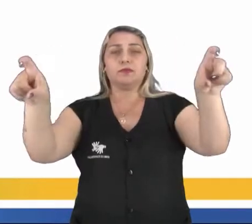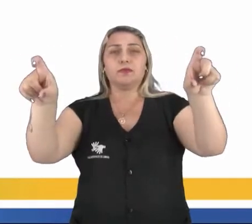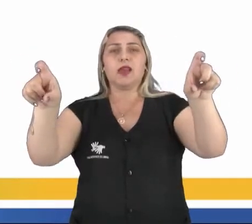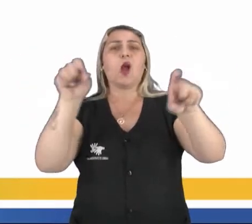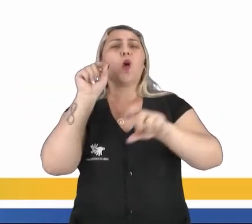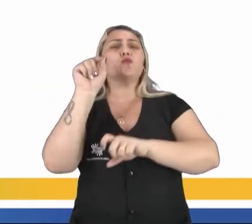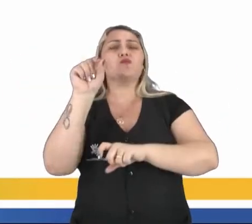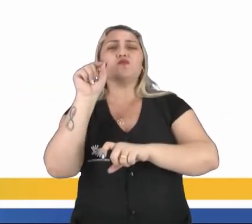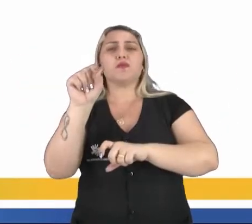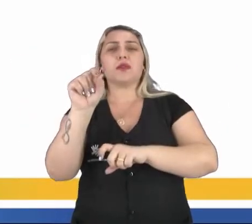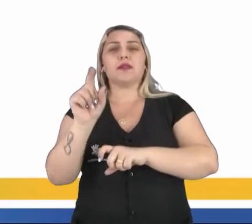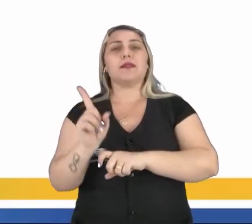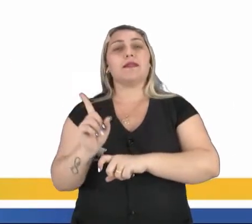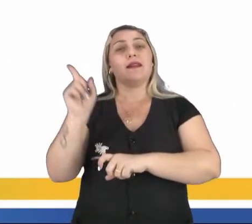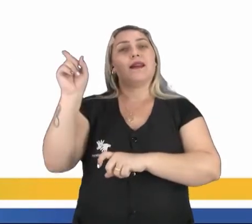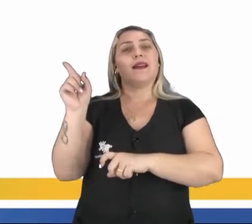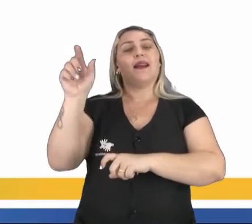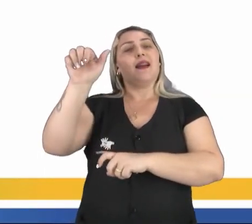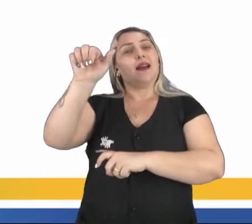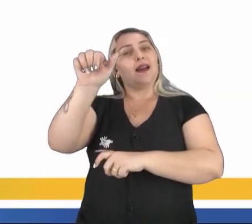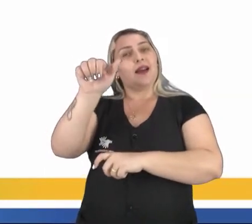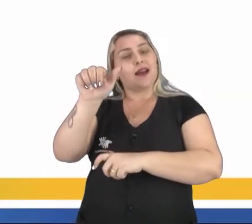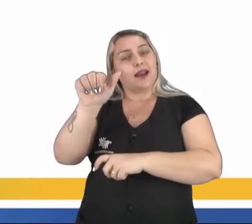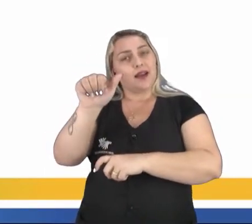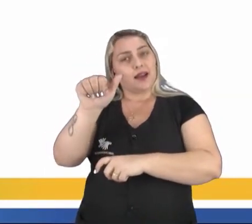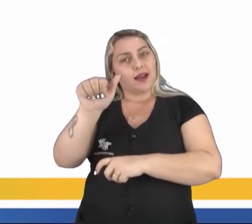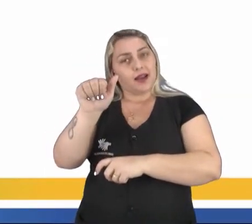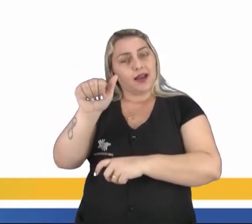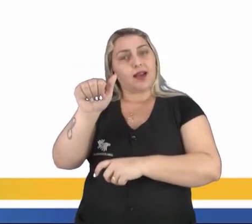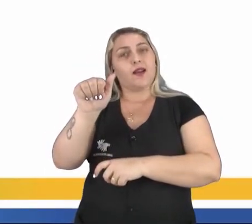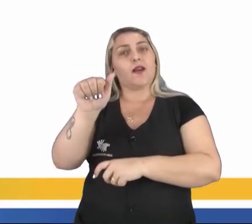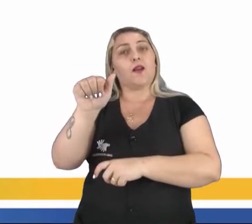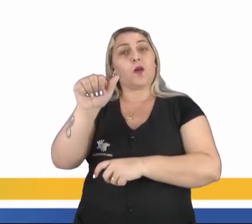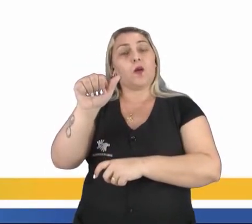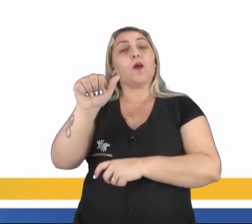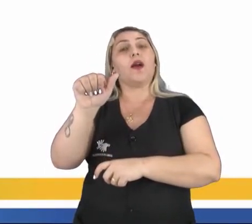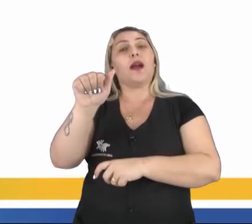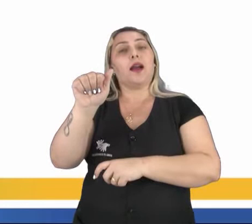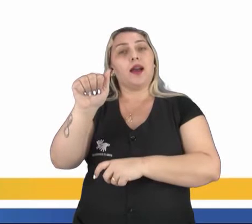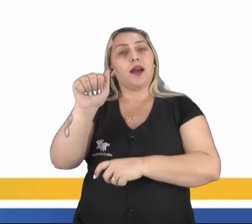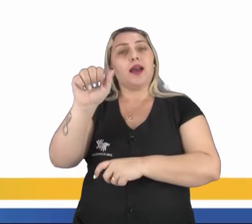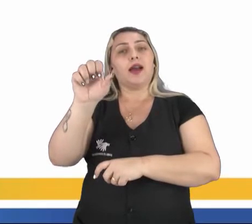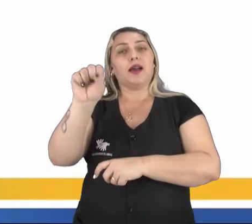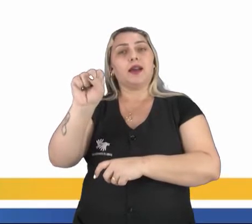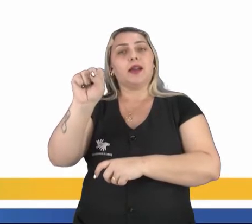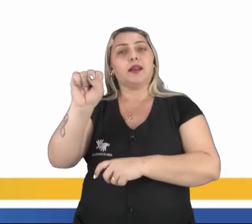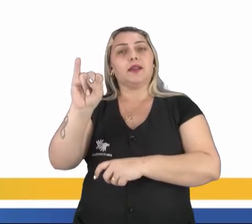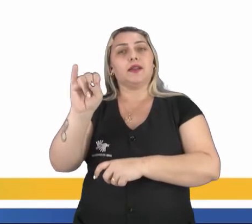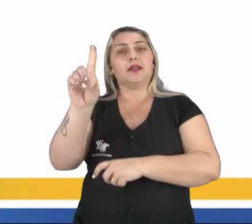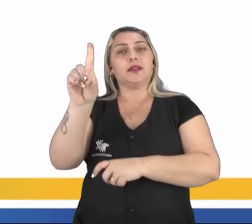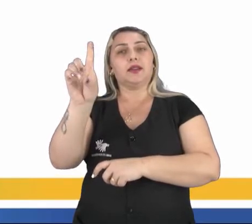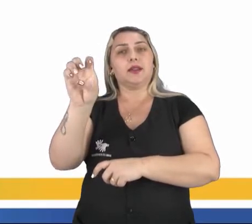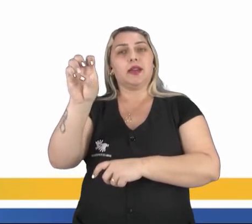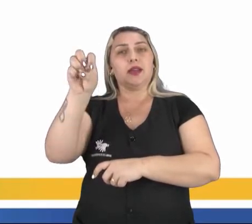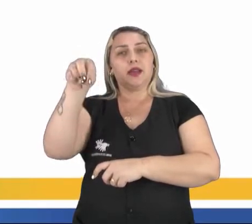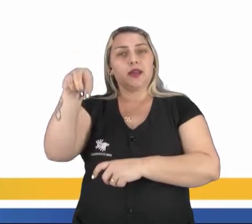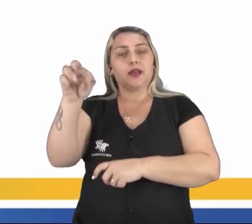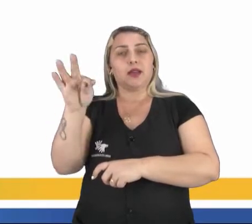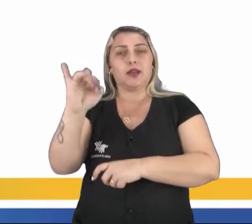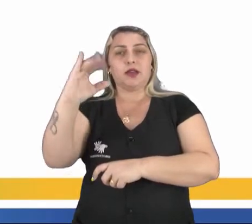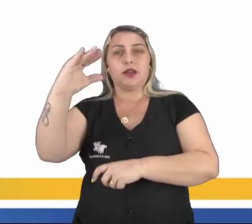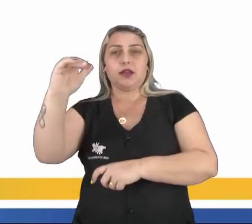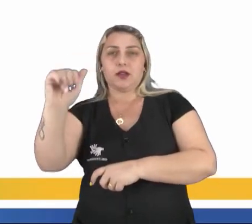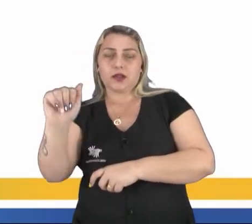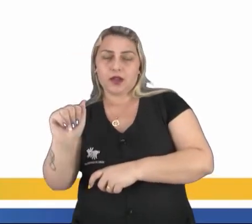ela vai ser o quê? Ela vai continuar sendo uma oração coordenada assindética, né? Porque